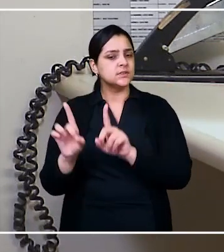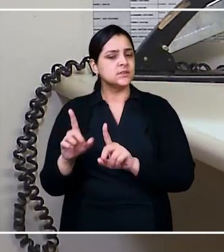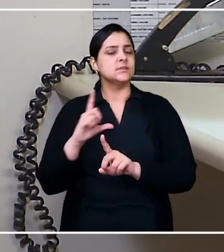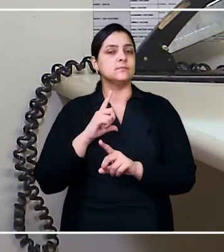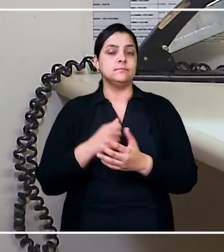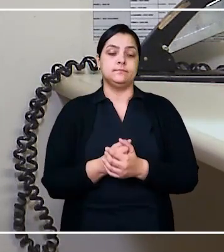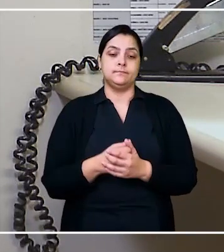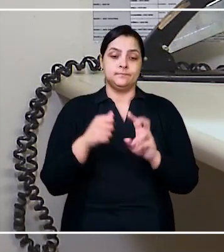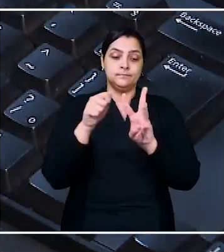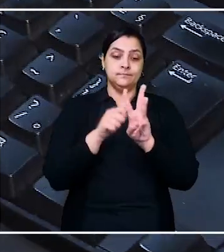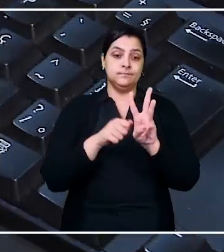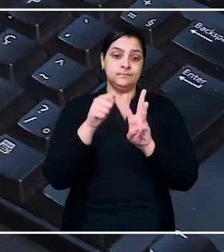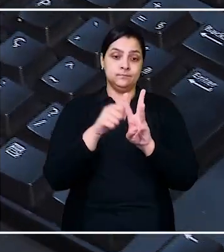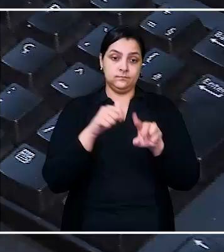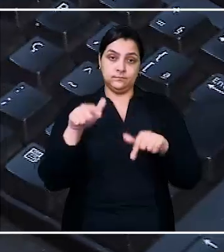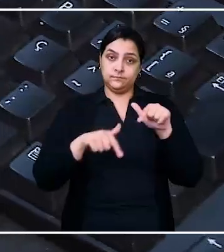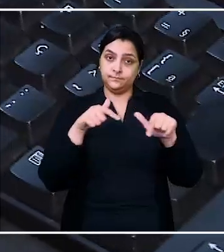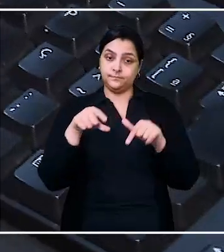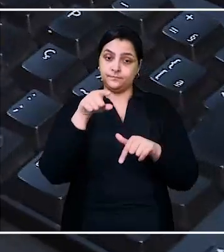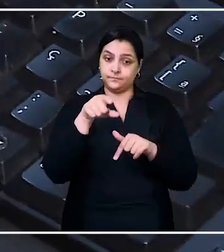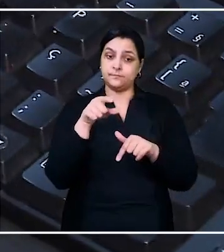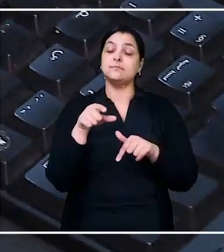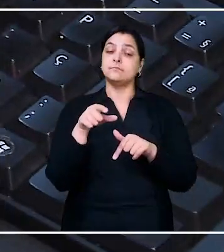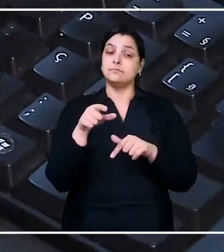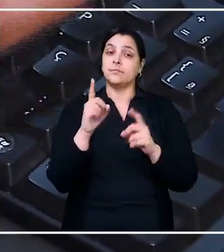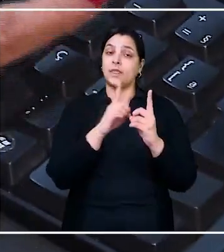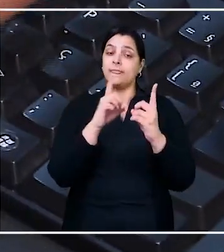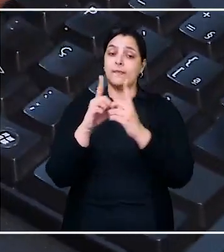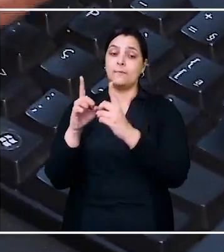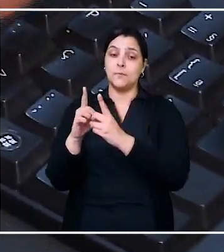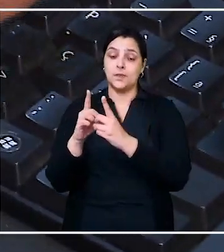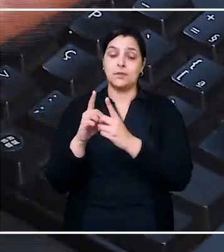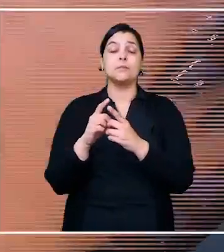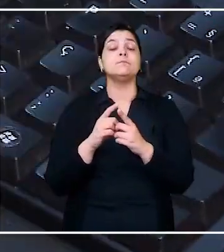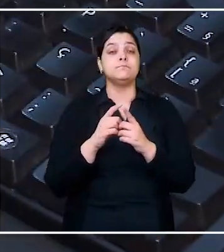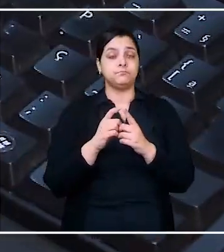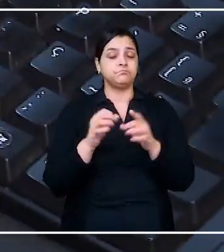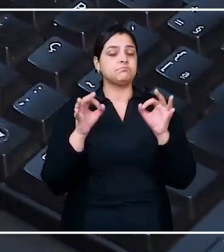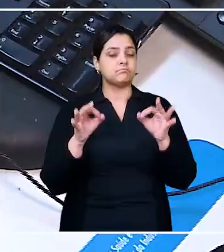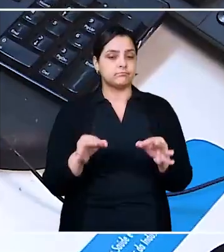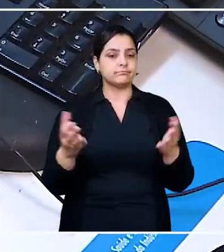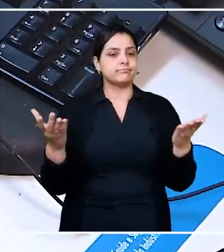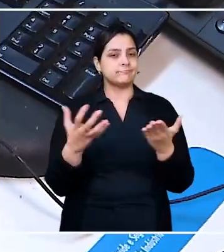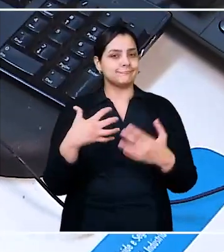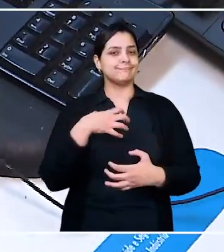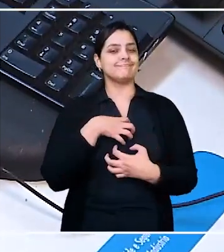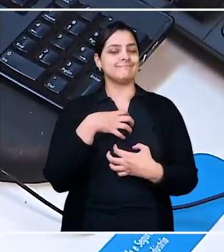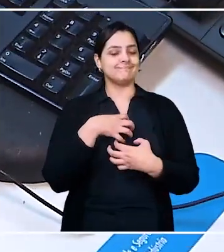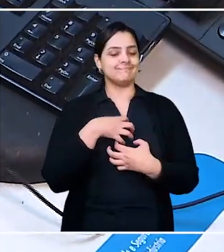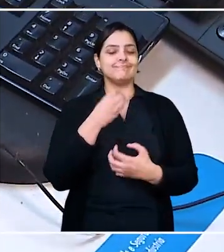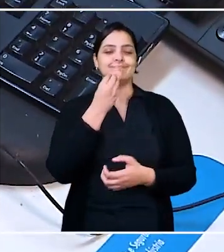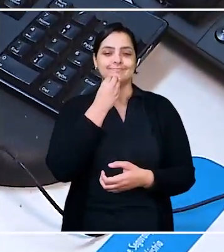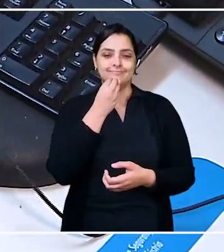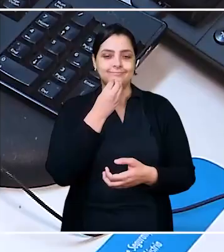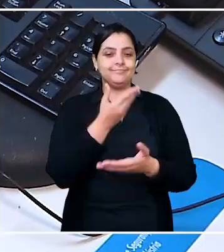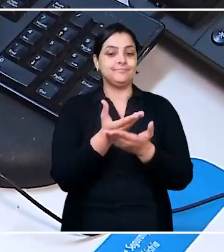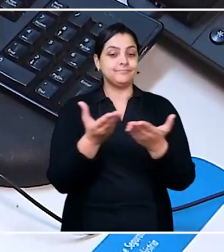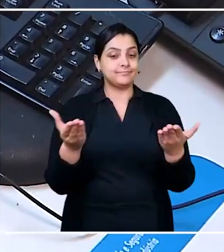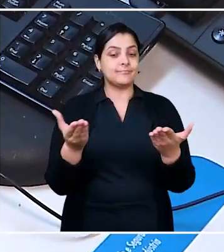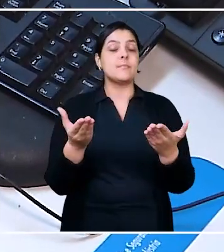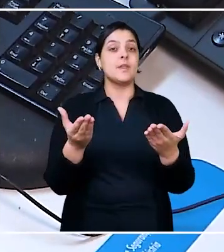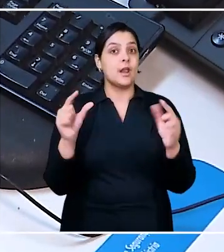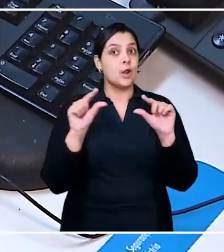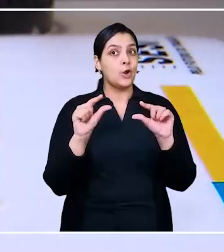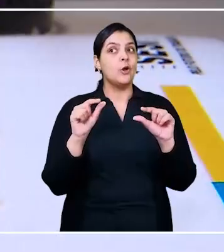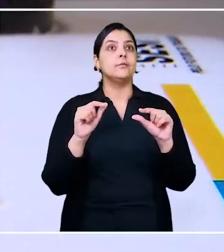pessoas com deficiência há três meses trabalhando no serviço de atendimento ao cidadão ela garante estar satisfeita com as